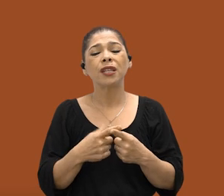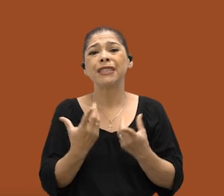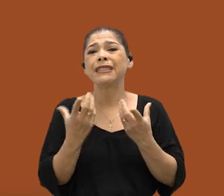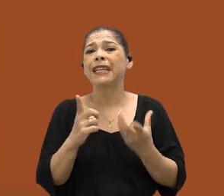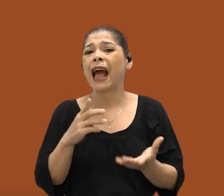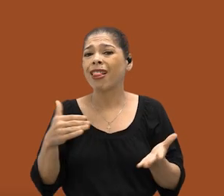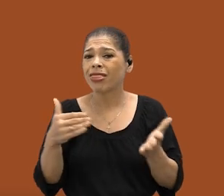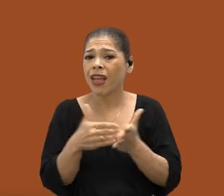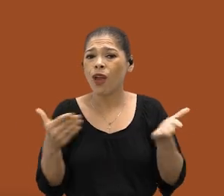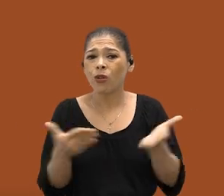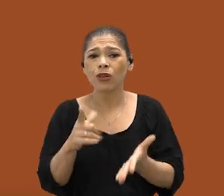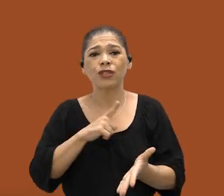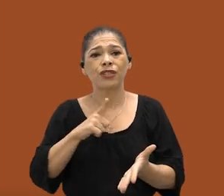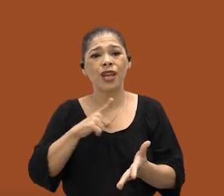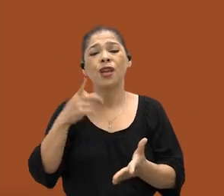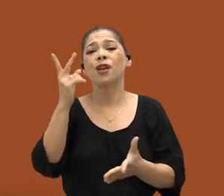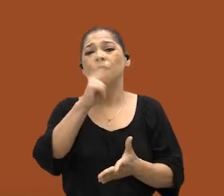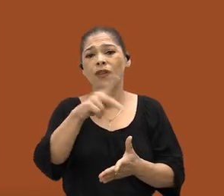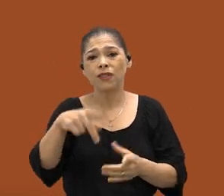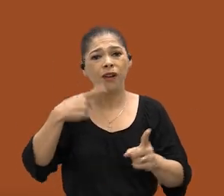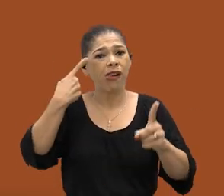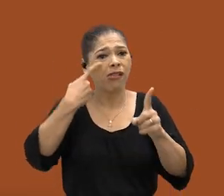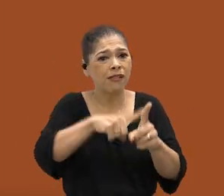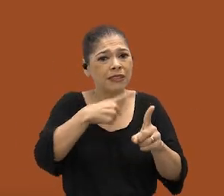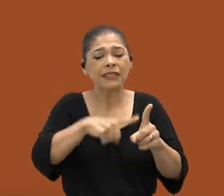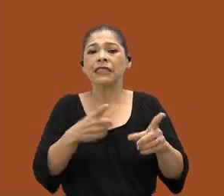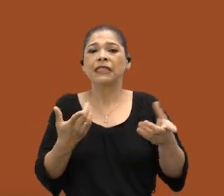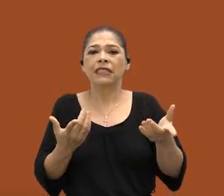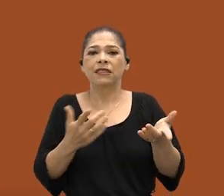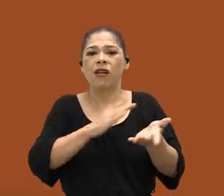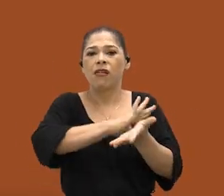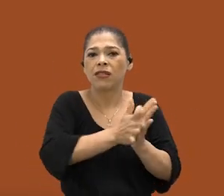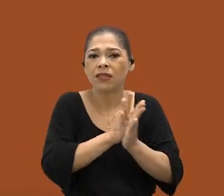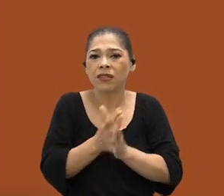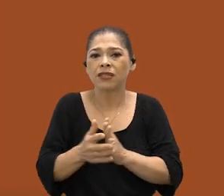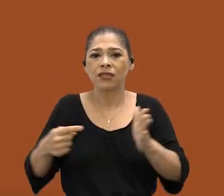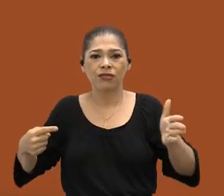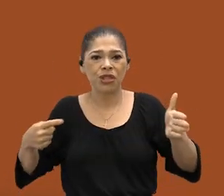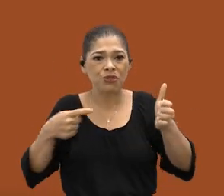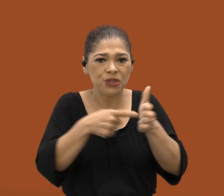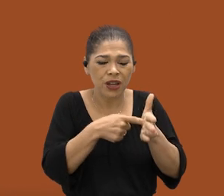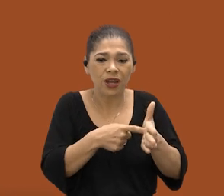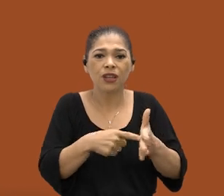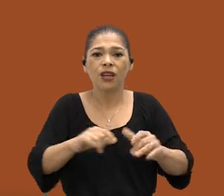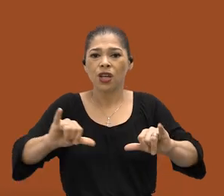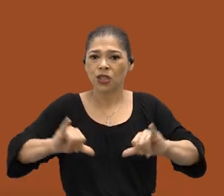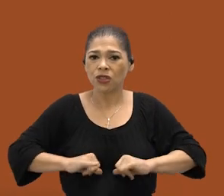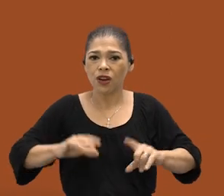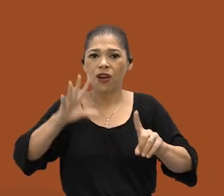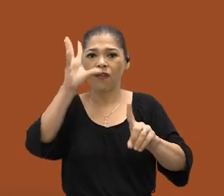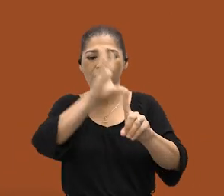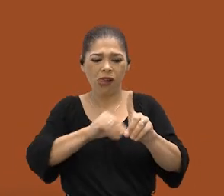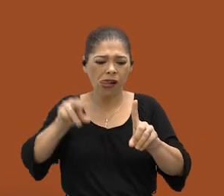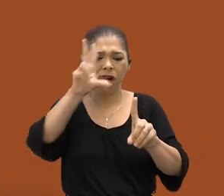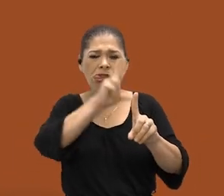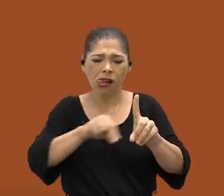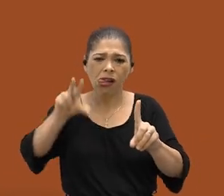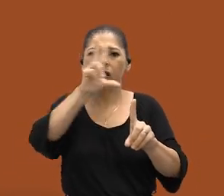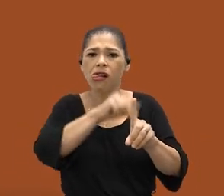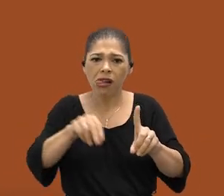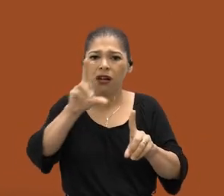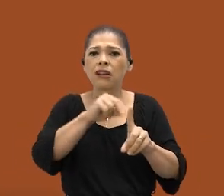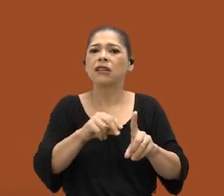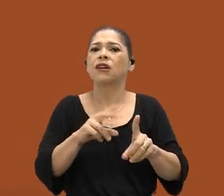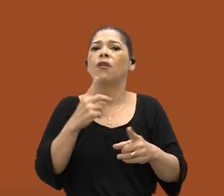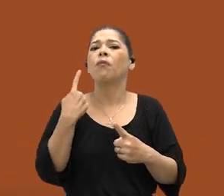professores que são alvos de perseguição que são criminalizados que são denunciados que sofrem assédio de toda a